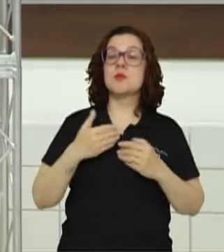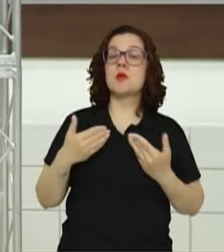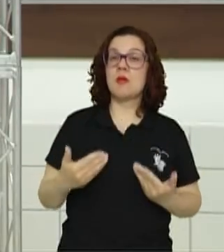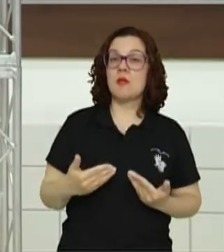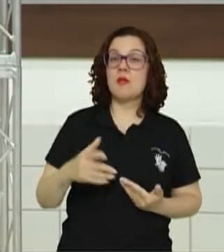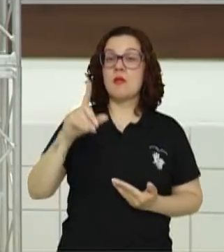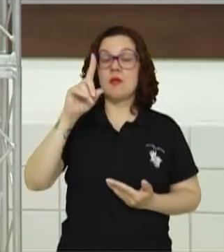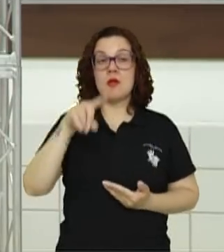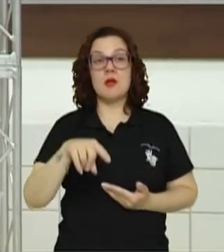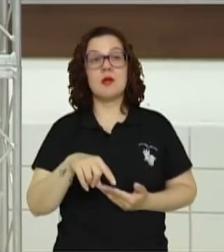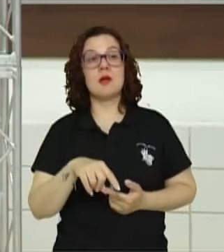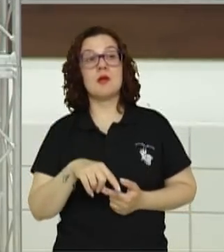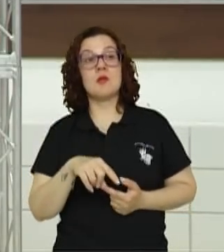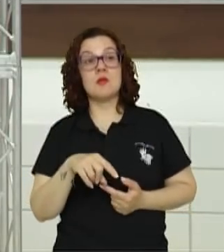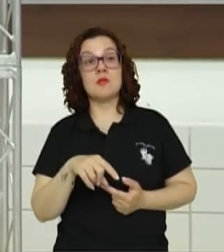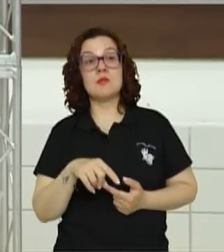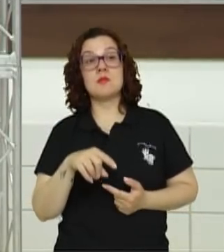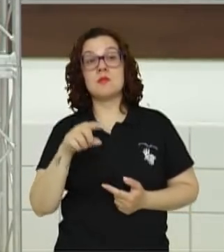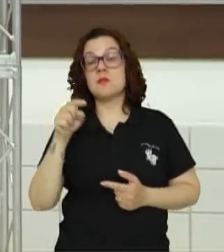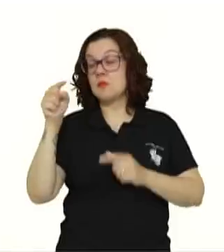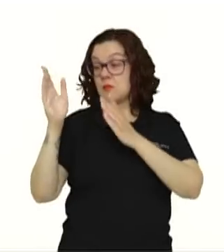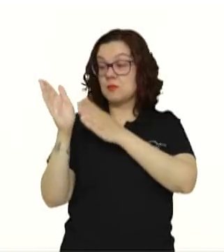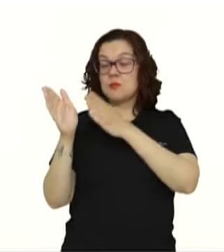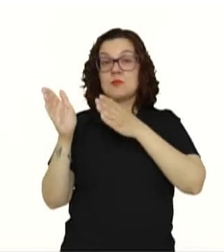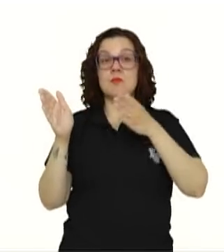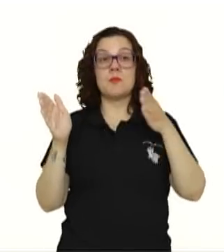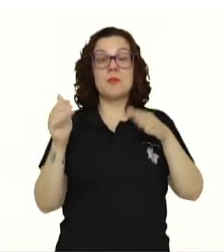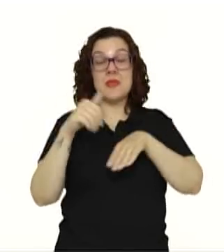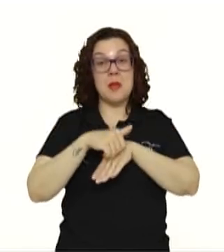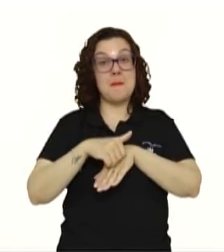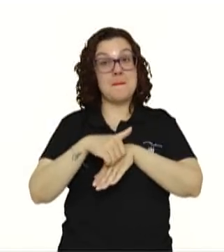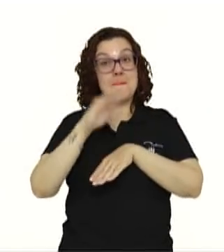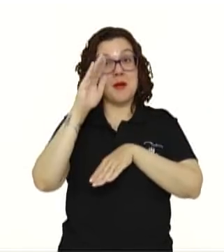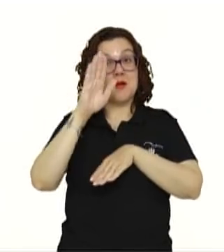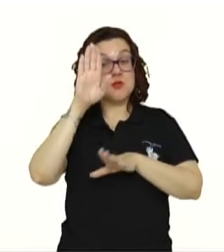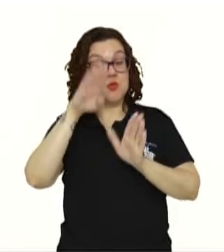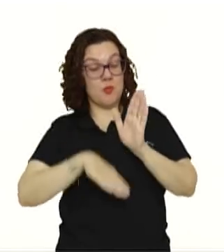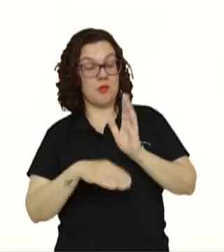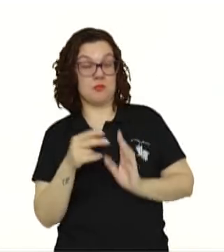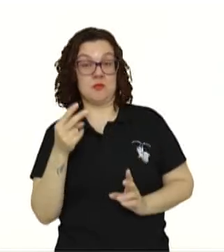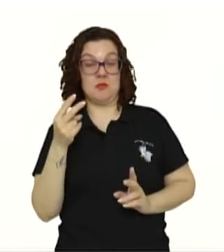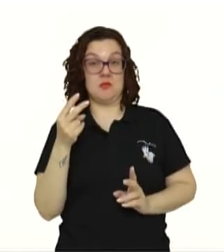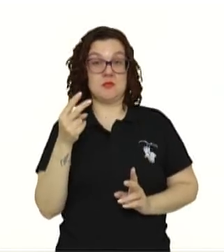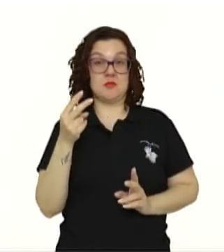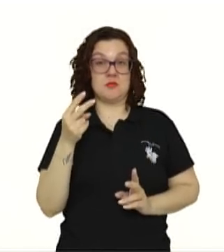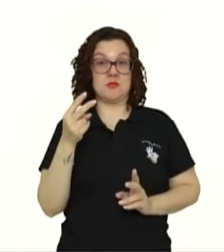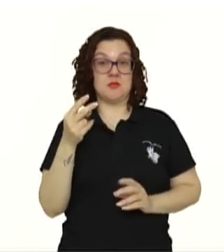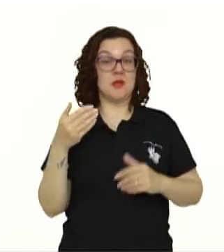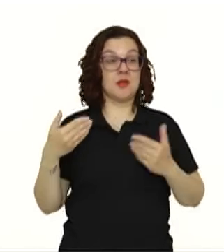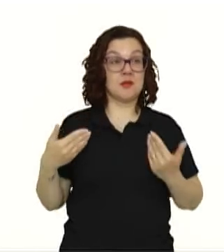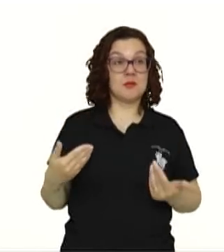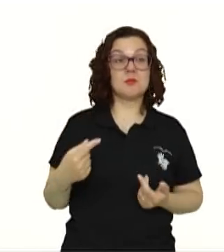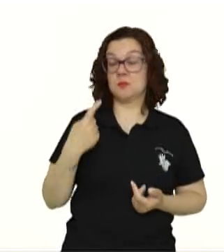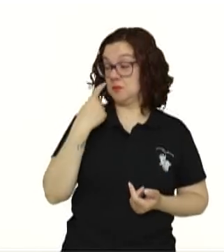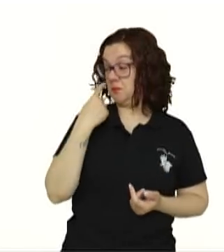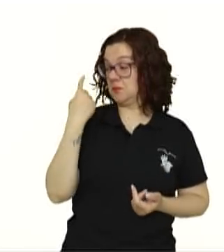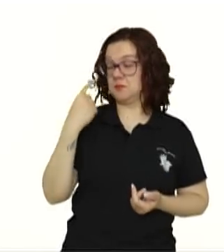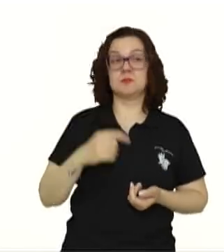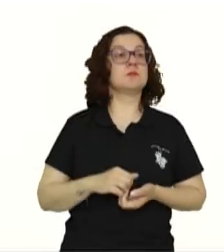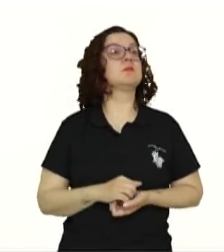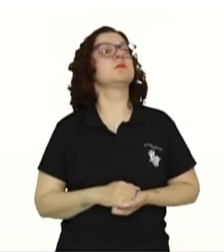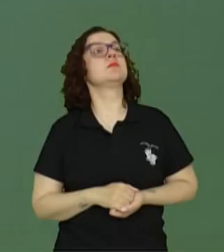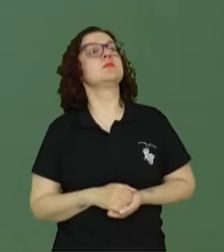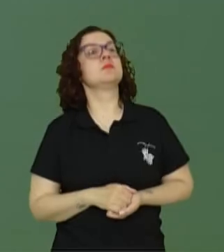que sejam o quê? Para números que sejam o quê? Maiores ou igual a 2. Então, vamos lá. Vamos